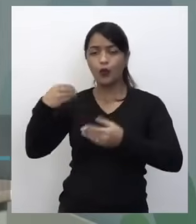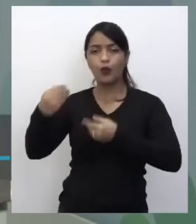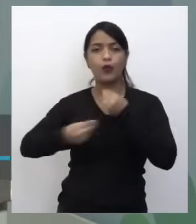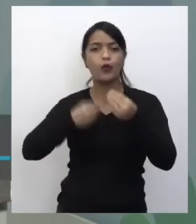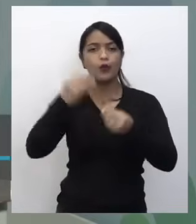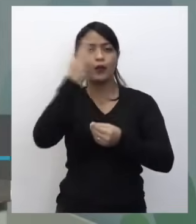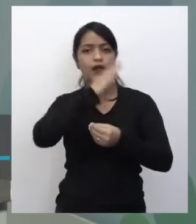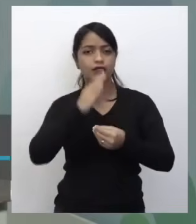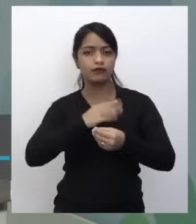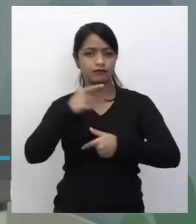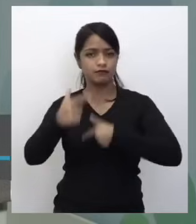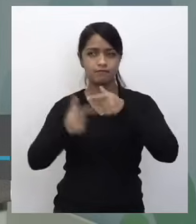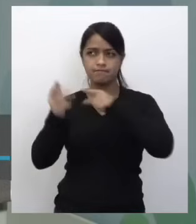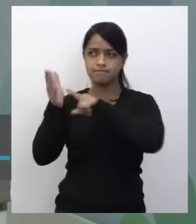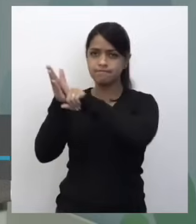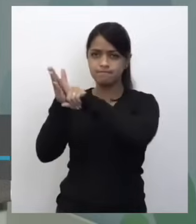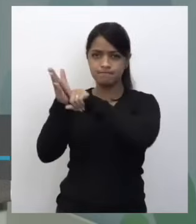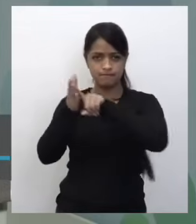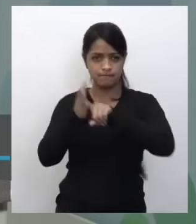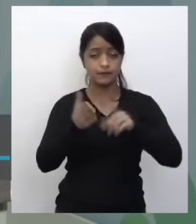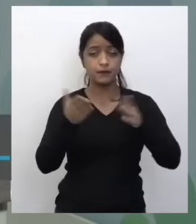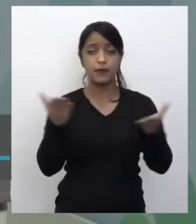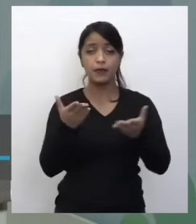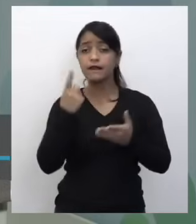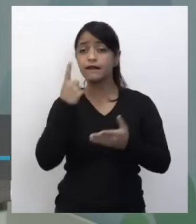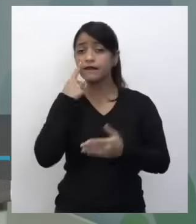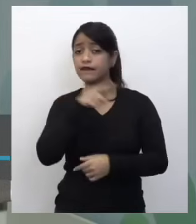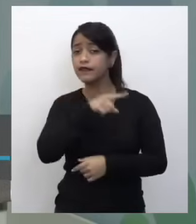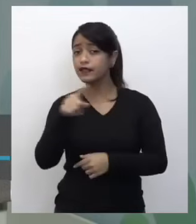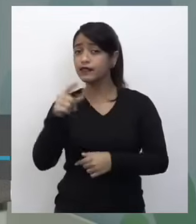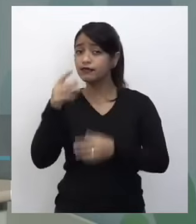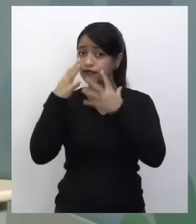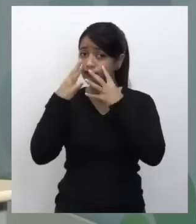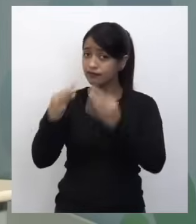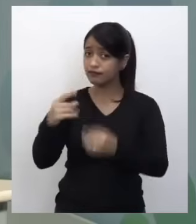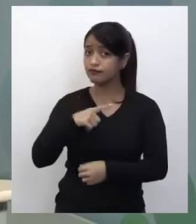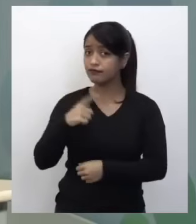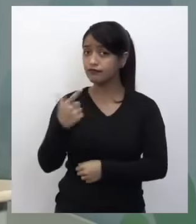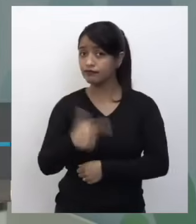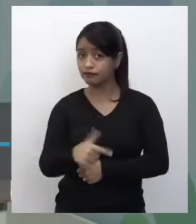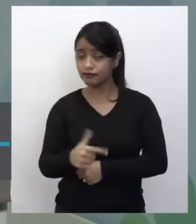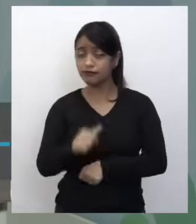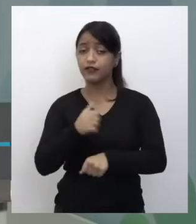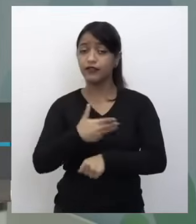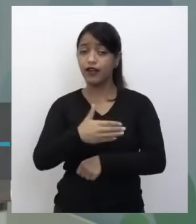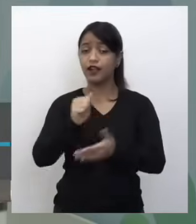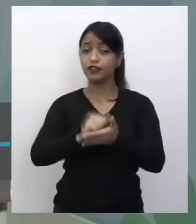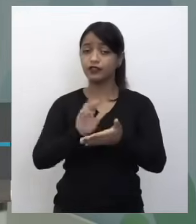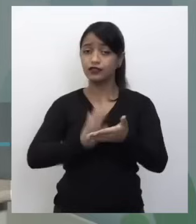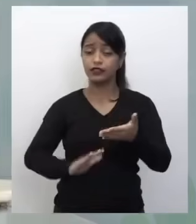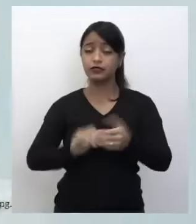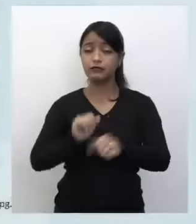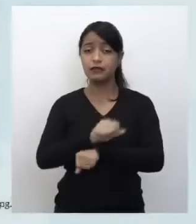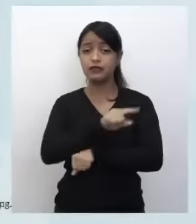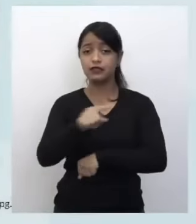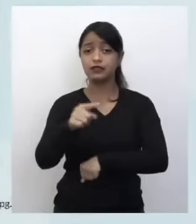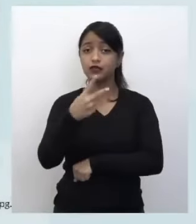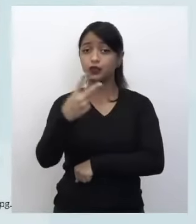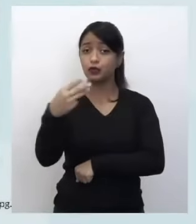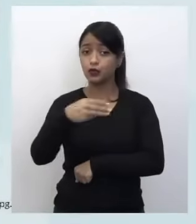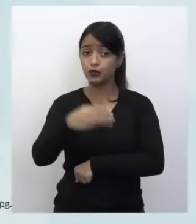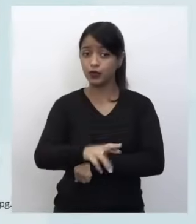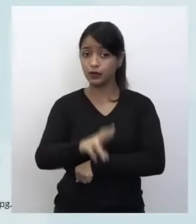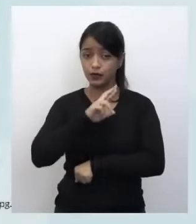Brasil. Agora vamos ver se vocês prestaram atenção, nós vamos fazer uma atividade. Vocês vão ter 2 minutos para responder. Vamos aí acompanhar na tela. Então,